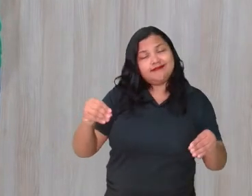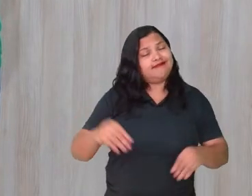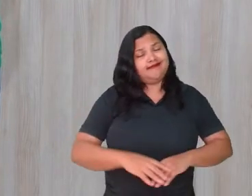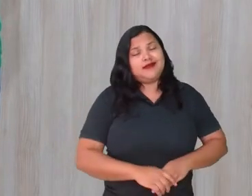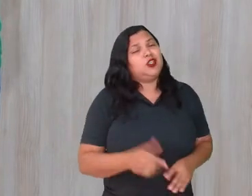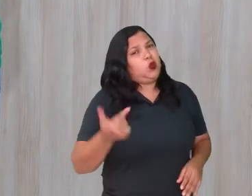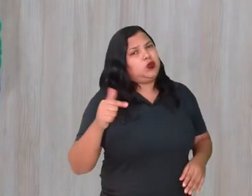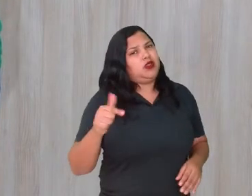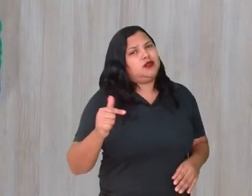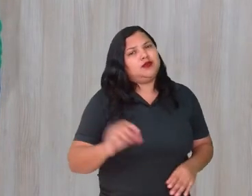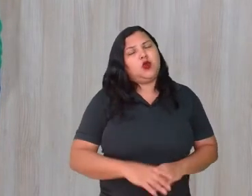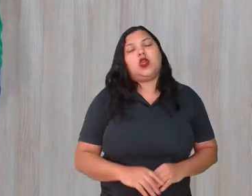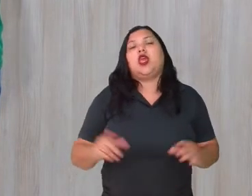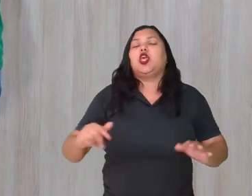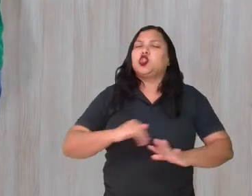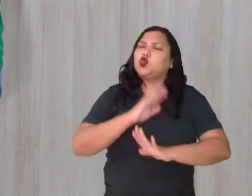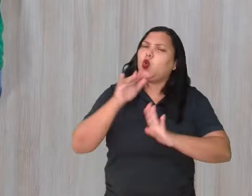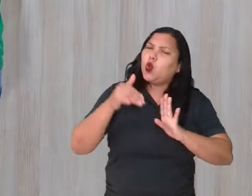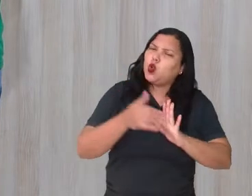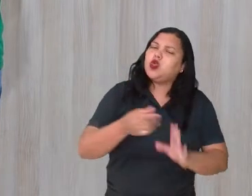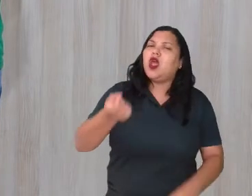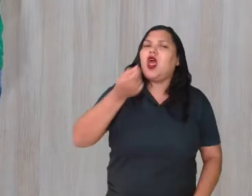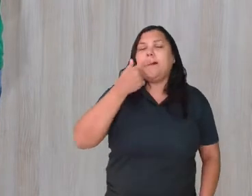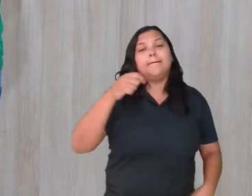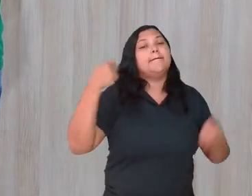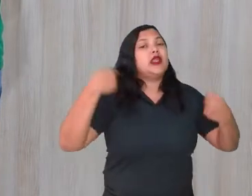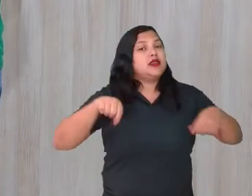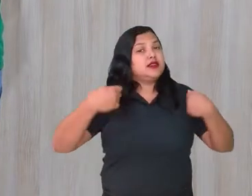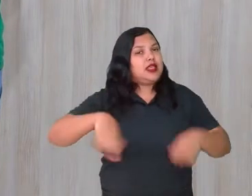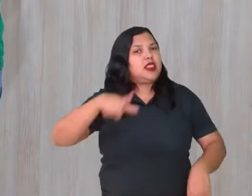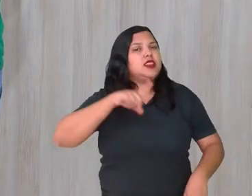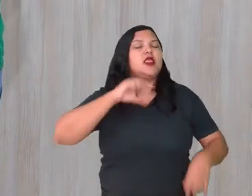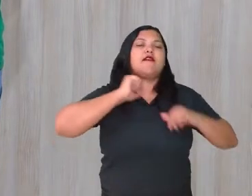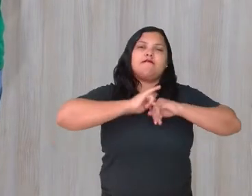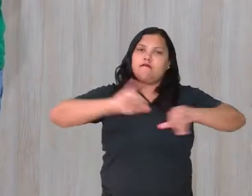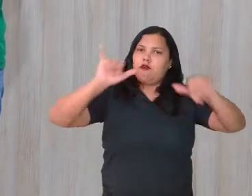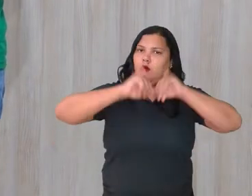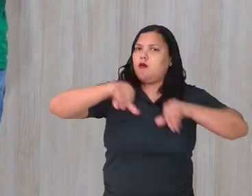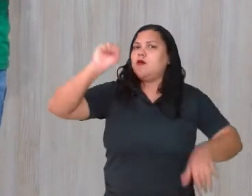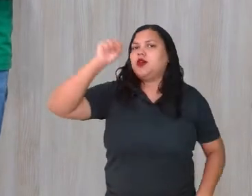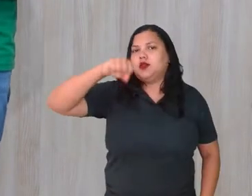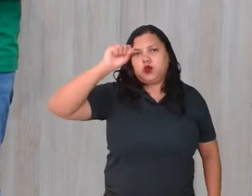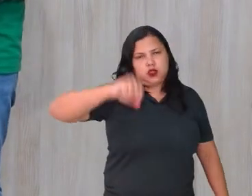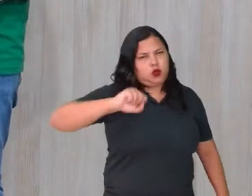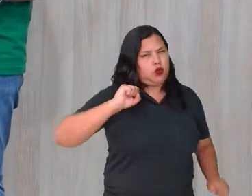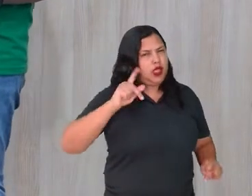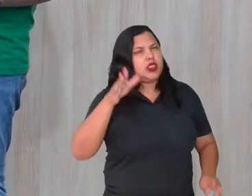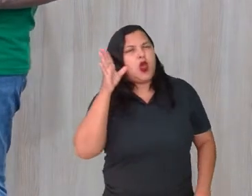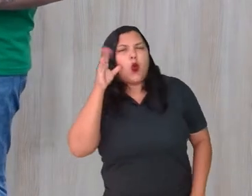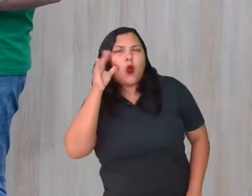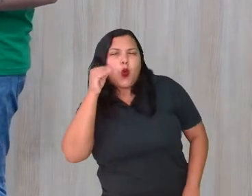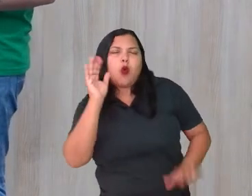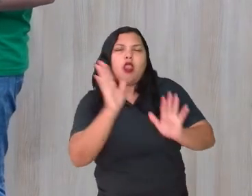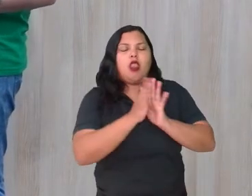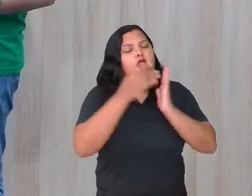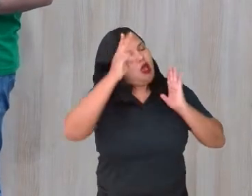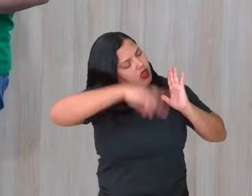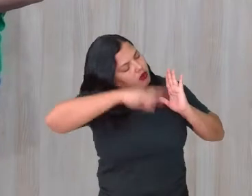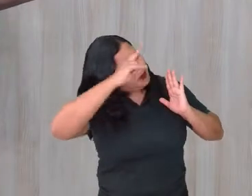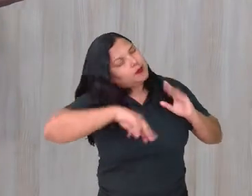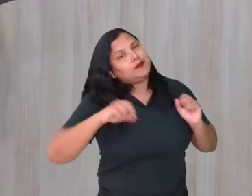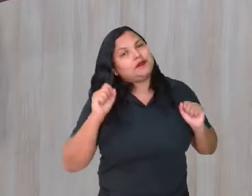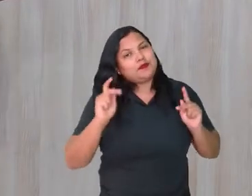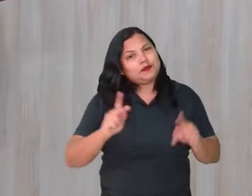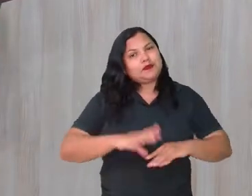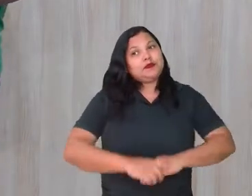problema, tá certo? Então, todo medicamento, ele precisa ter essa informação. Então, tem essa curiosidade e dá uma olhada aí, tá